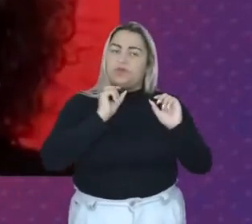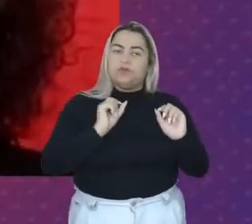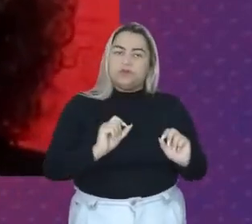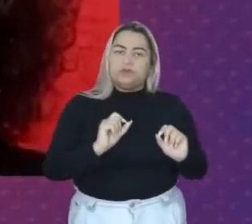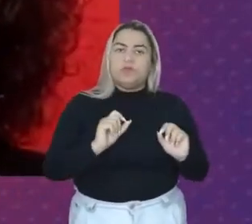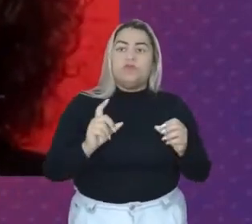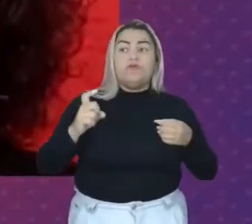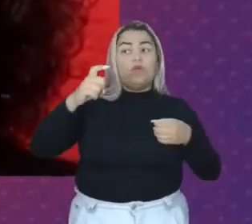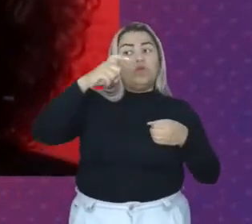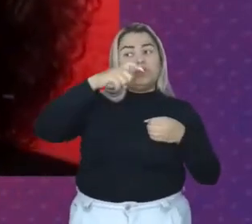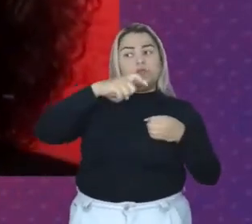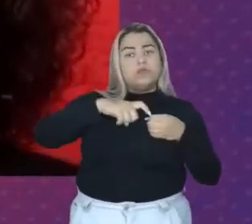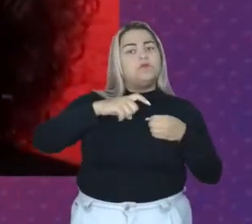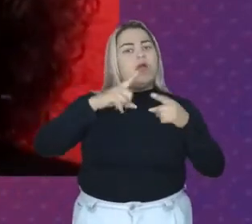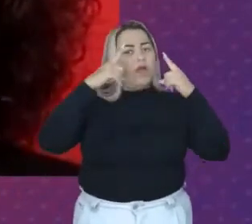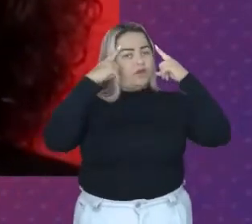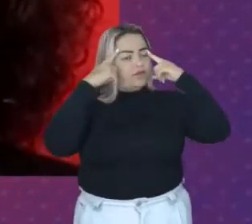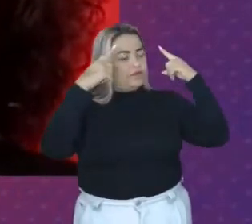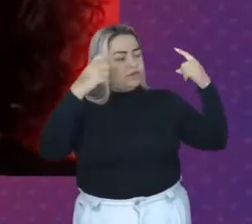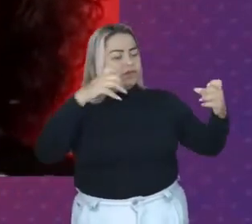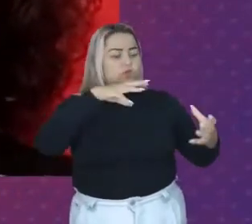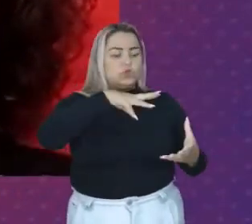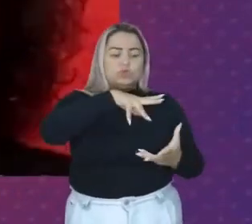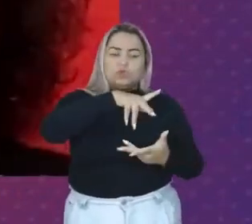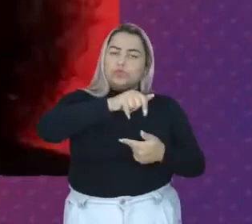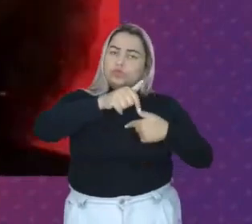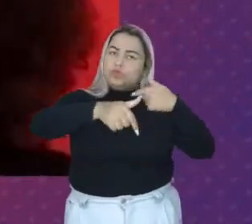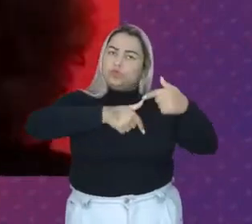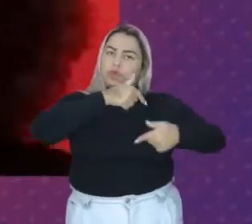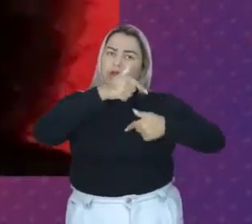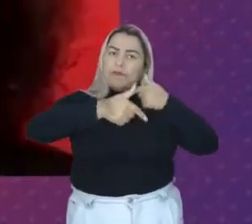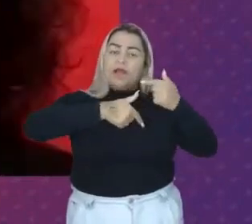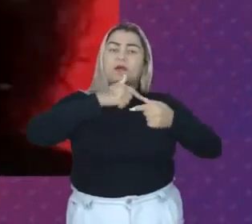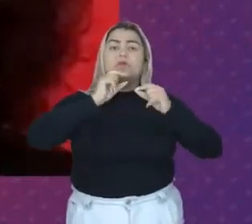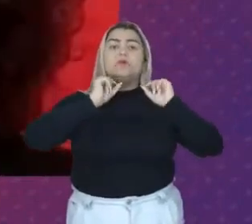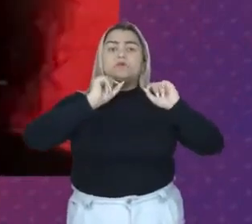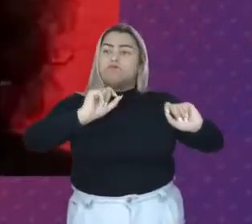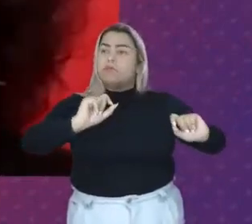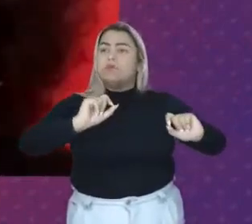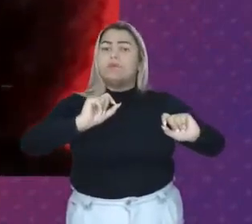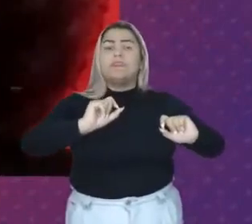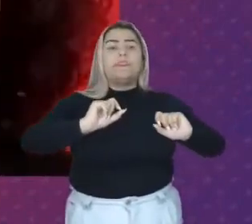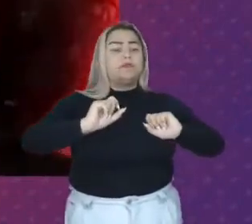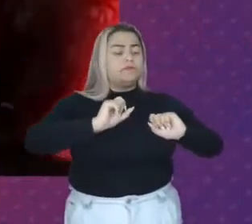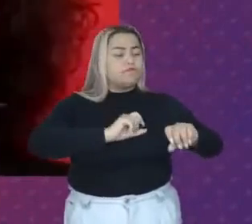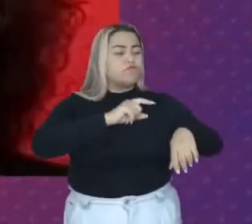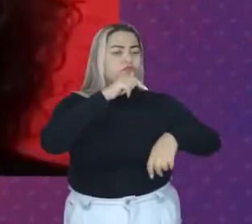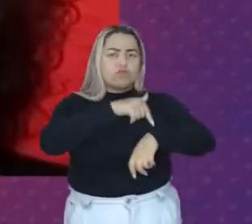principalmente, voltando à questão da violência no mundo do trabalho, ela passa todo o tempo.